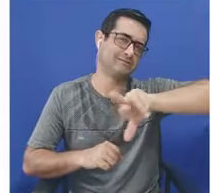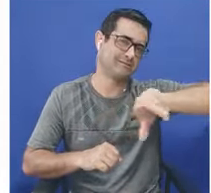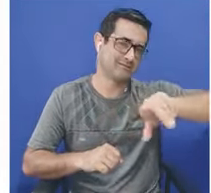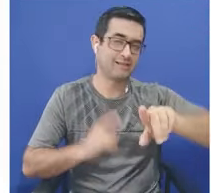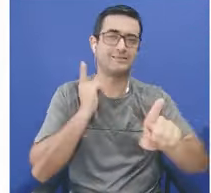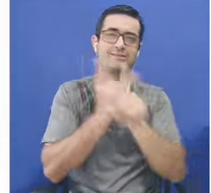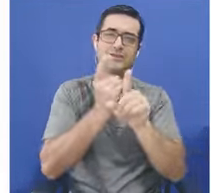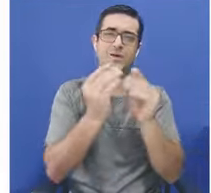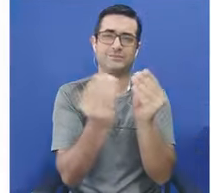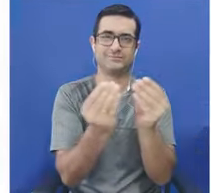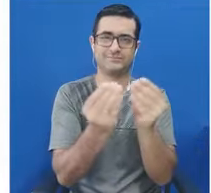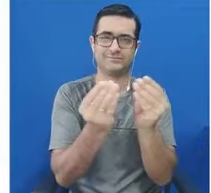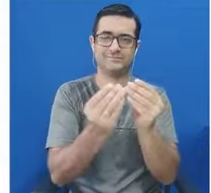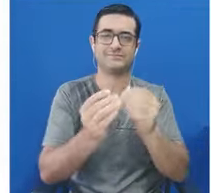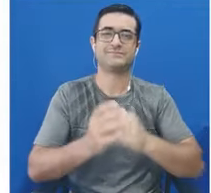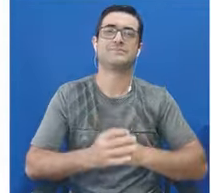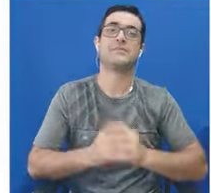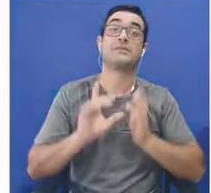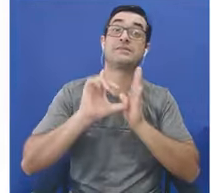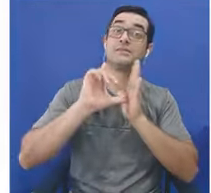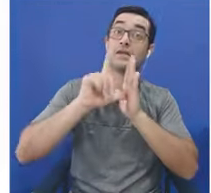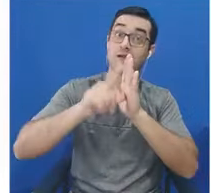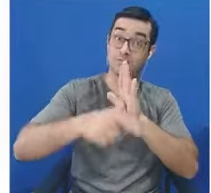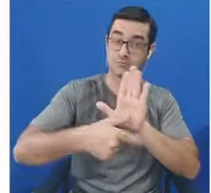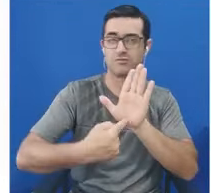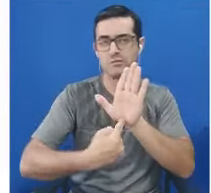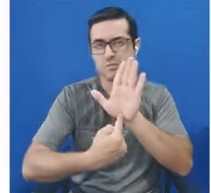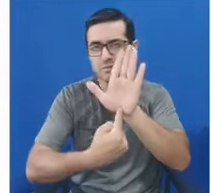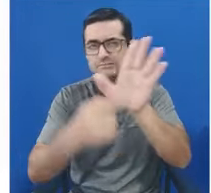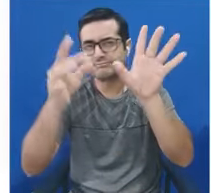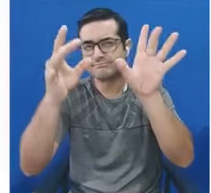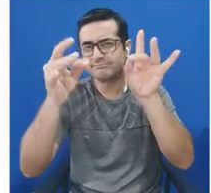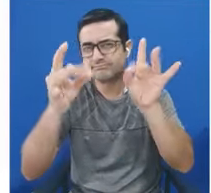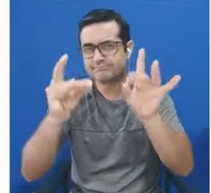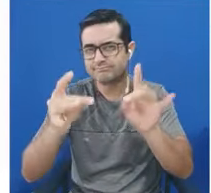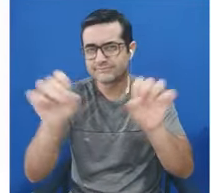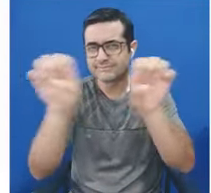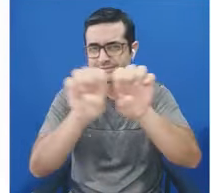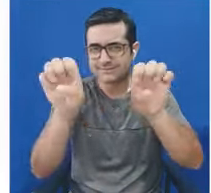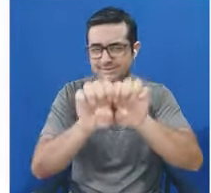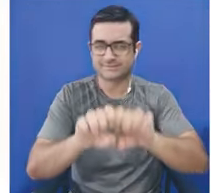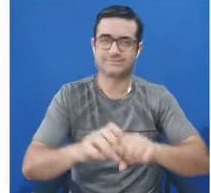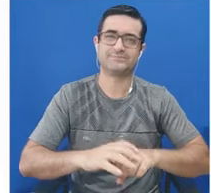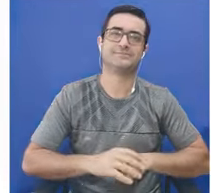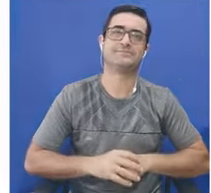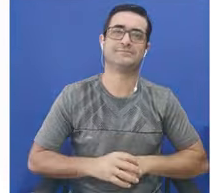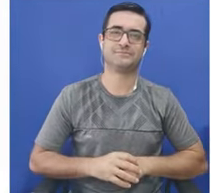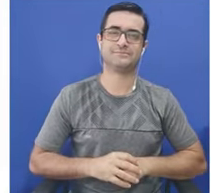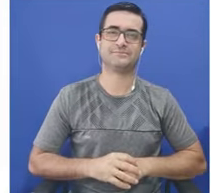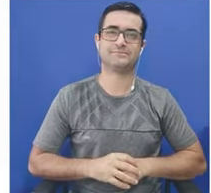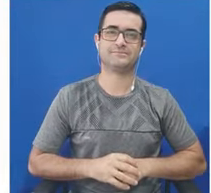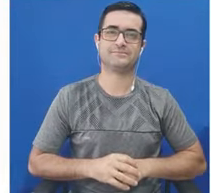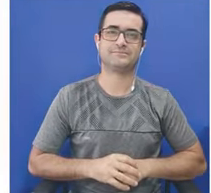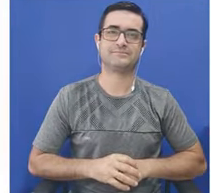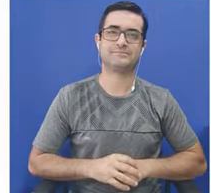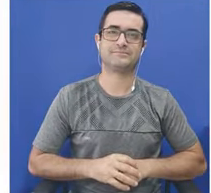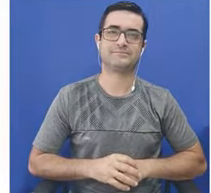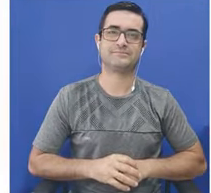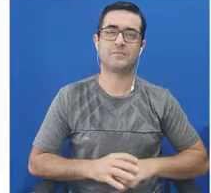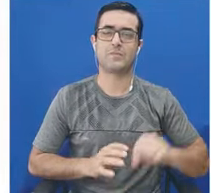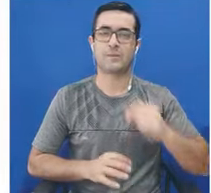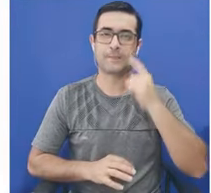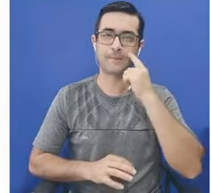para chegar na fórmula molecular, tá? E aí, depois, a gente vai determinando a estrutura, mas, enfim, essa é uma das formas que a gente tem